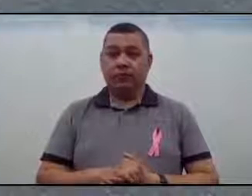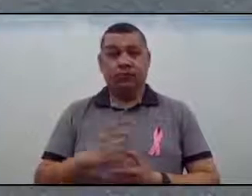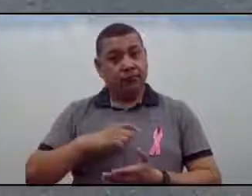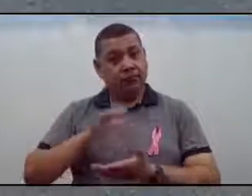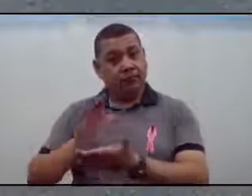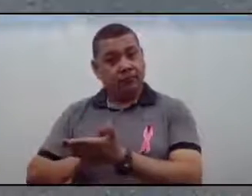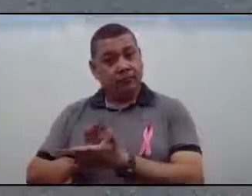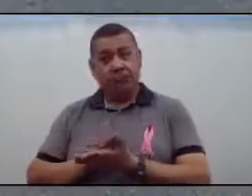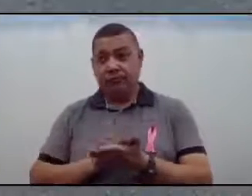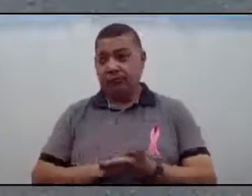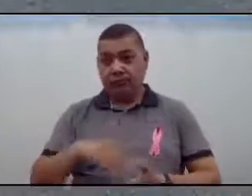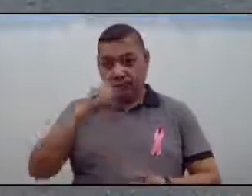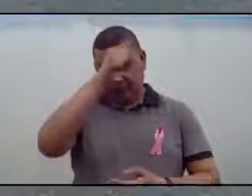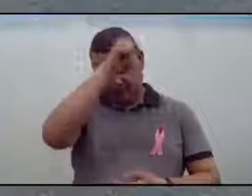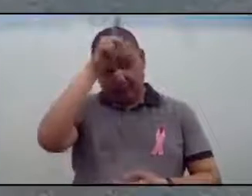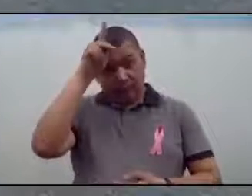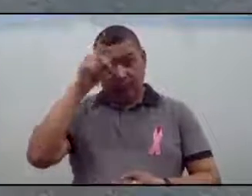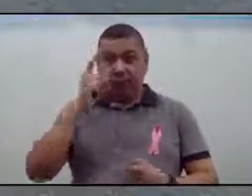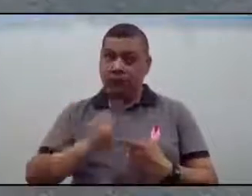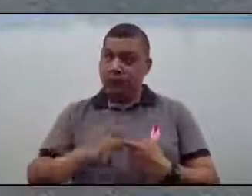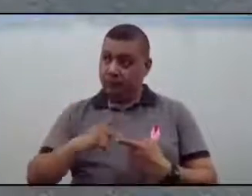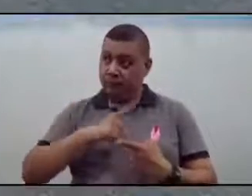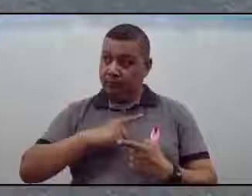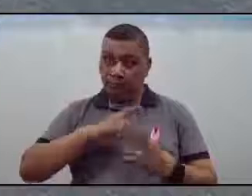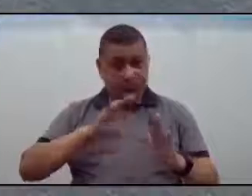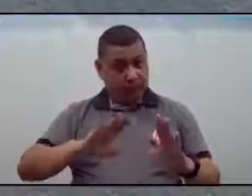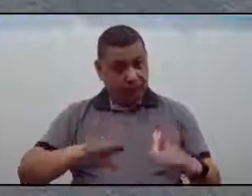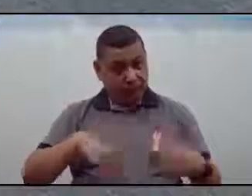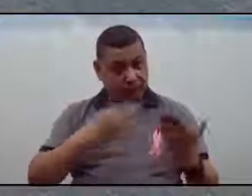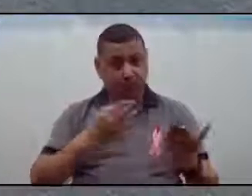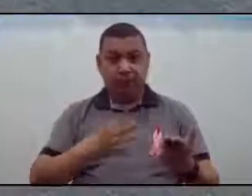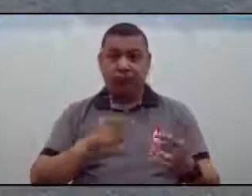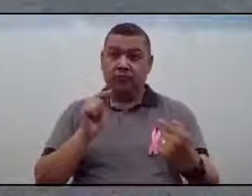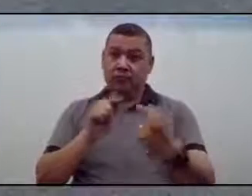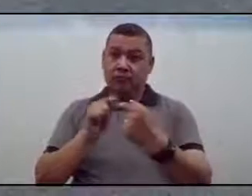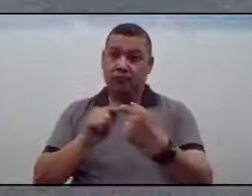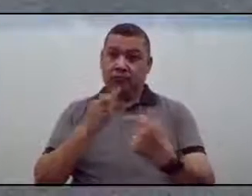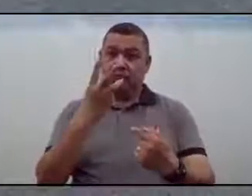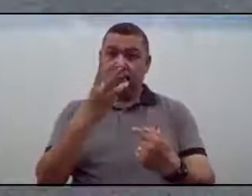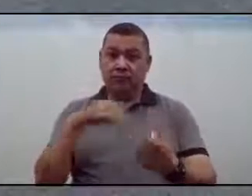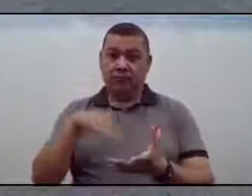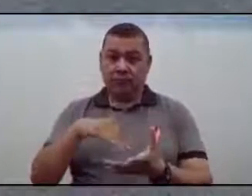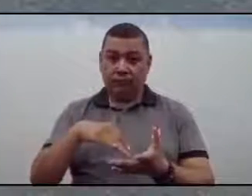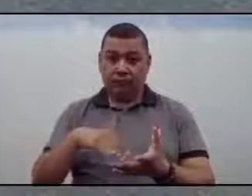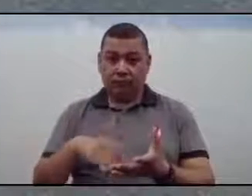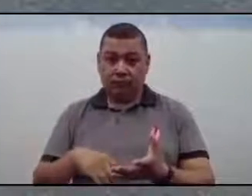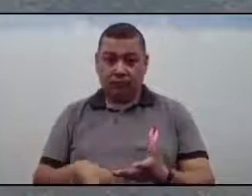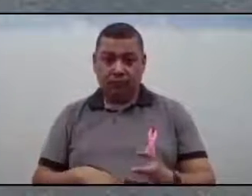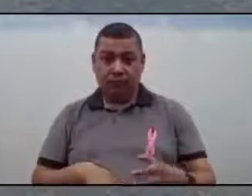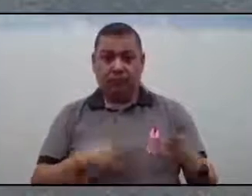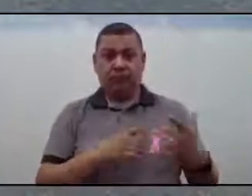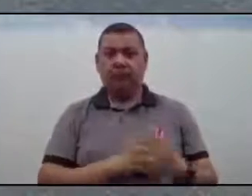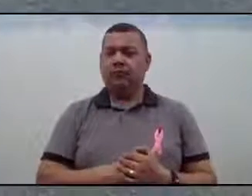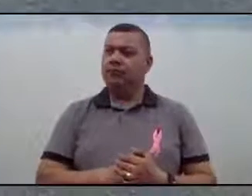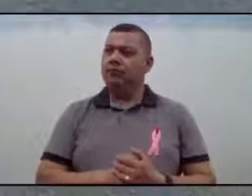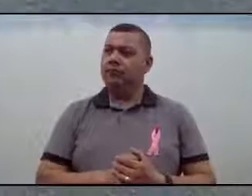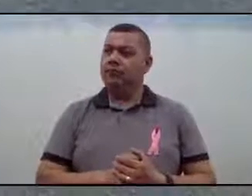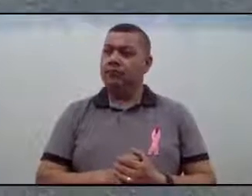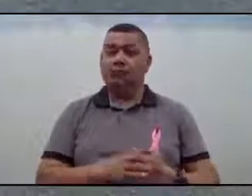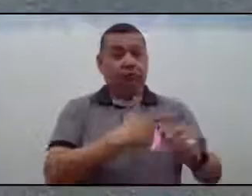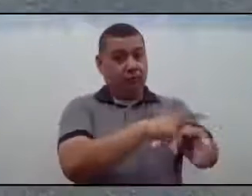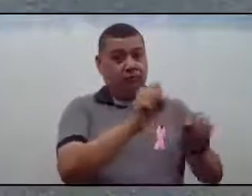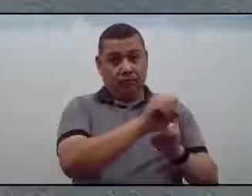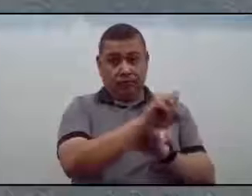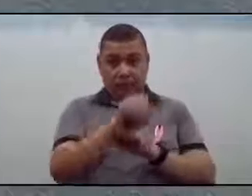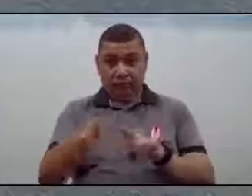parabenizar muito, né, o prefeito por ter dado essa missão para 3 secretarias, Secretaria de Educação, Secretaria de